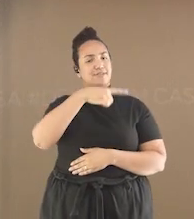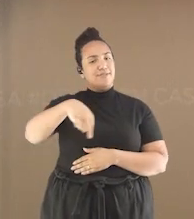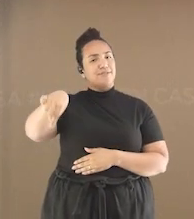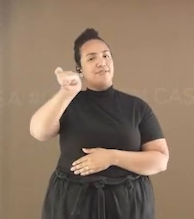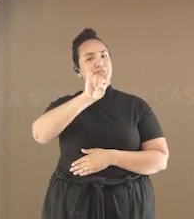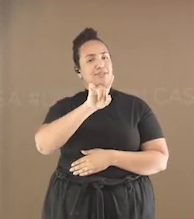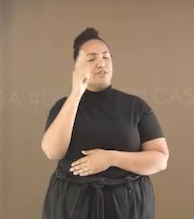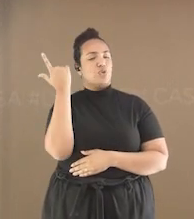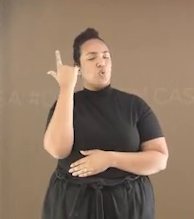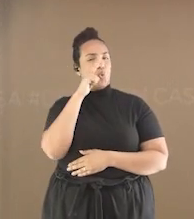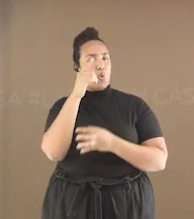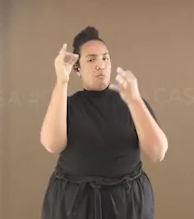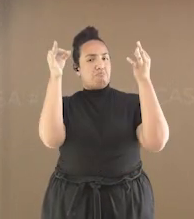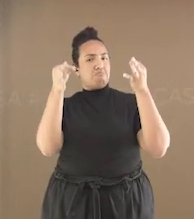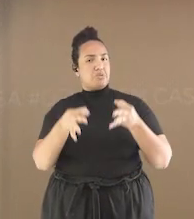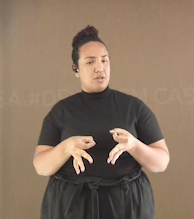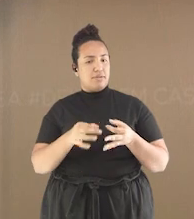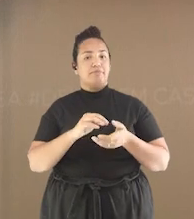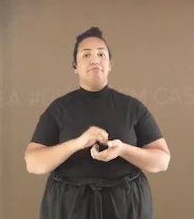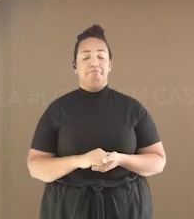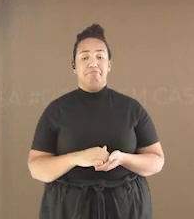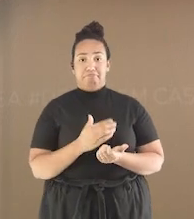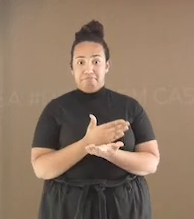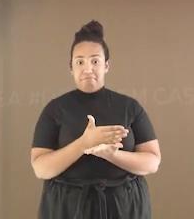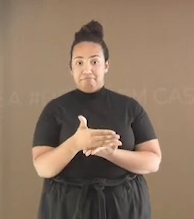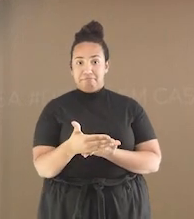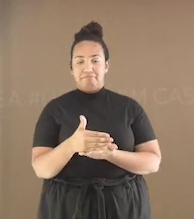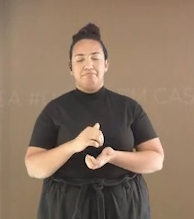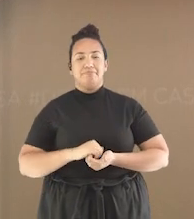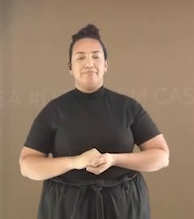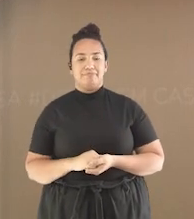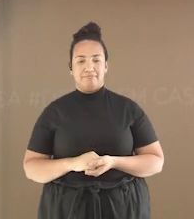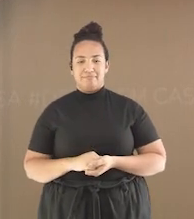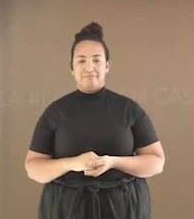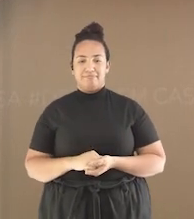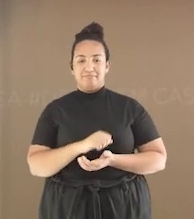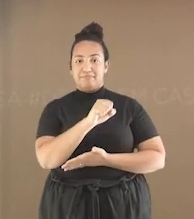você vai conseguir super bem nessa etapa também. Vamos lá?